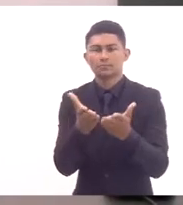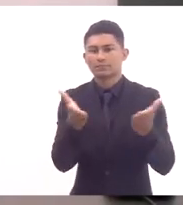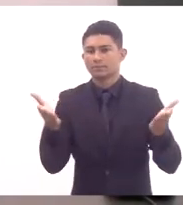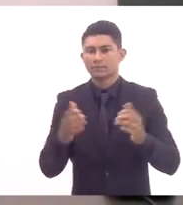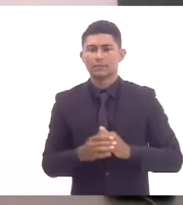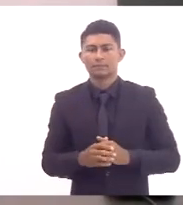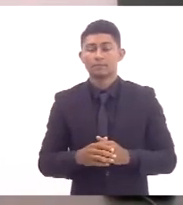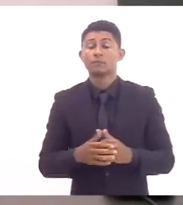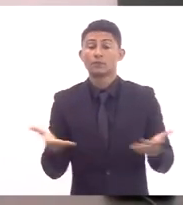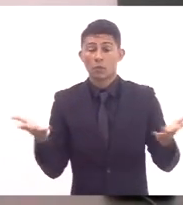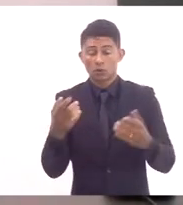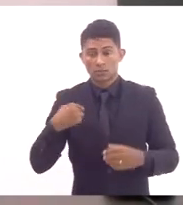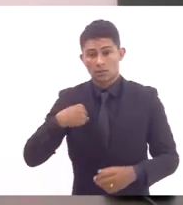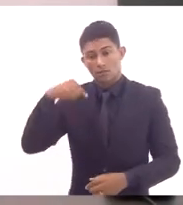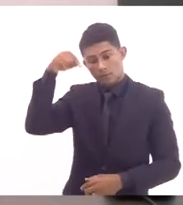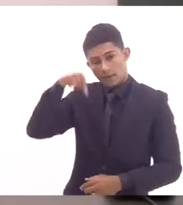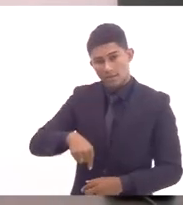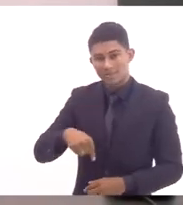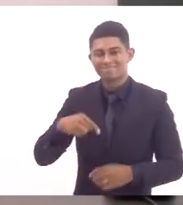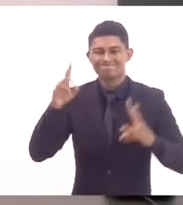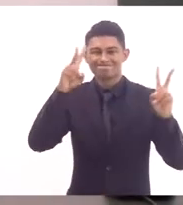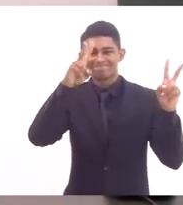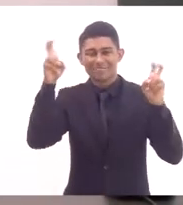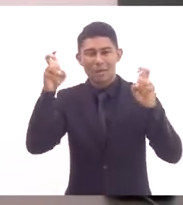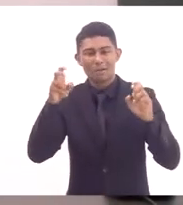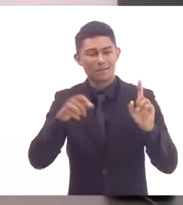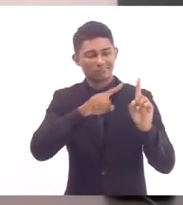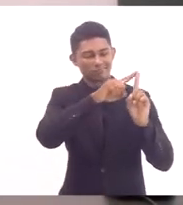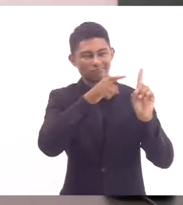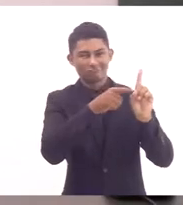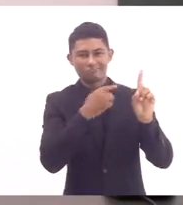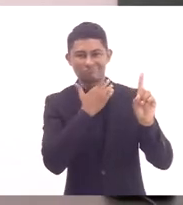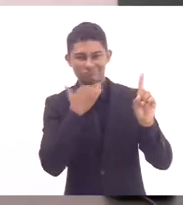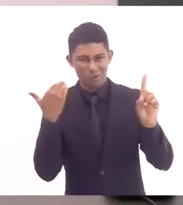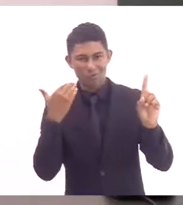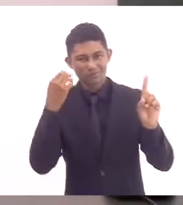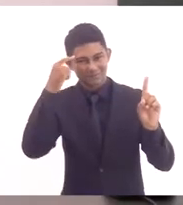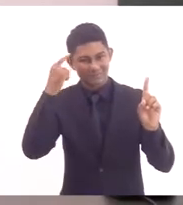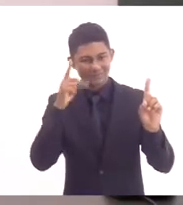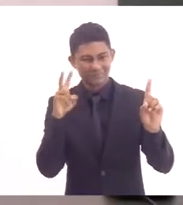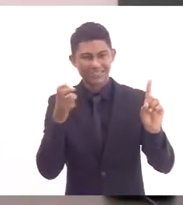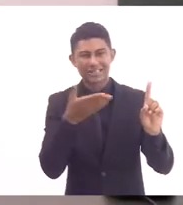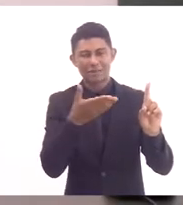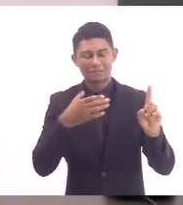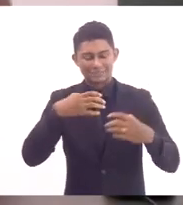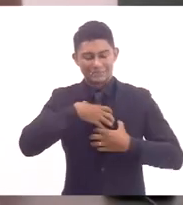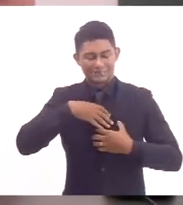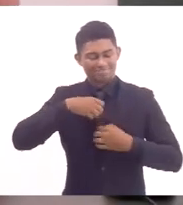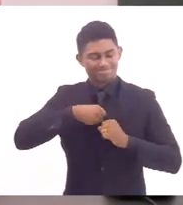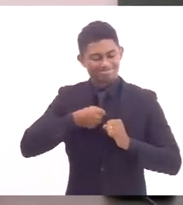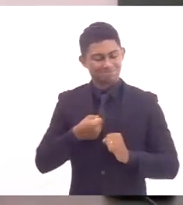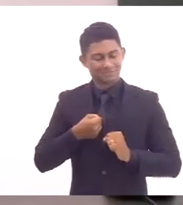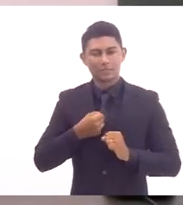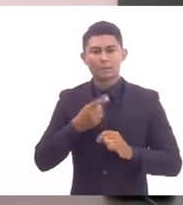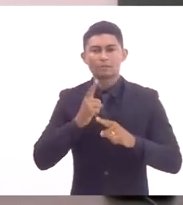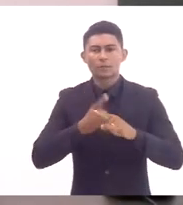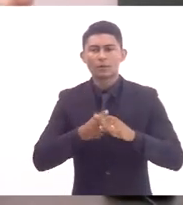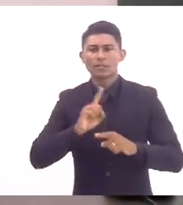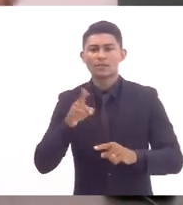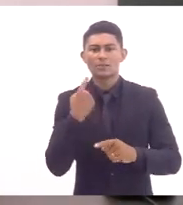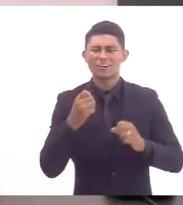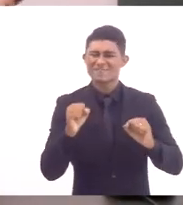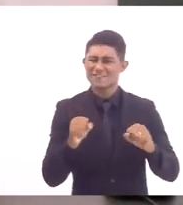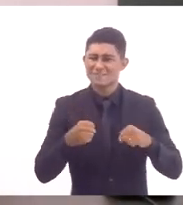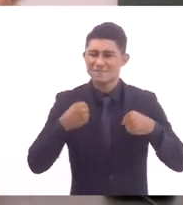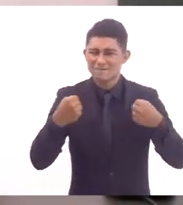tá aqui hoje falam de morte materna é também é muito doloroso porque a gente militou na construção do Sistema Único